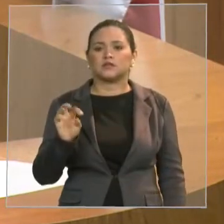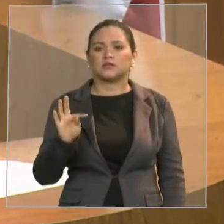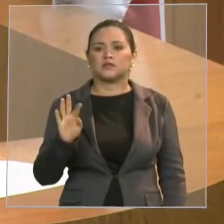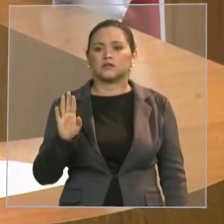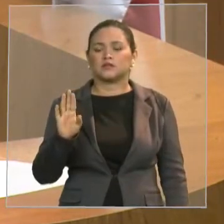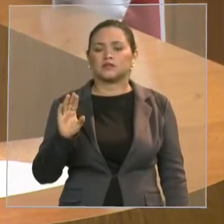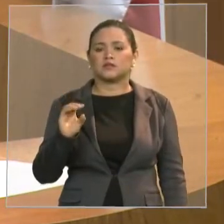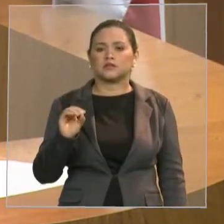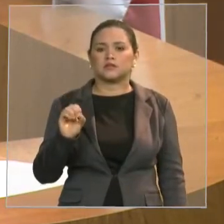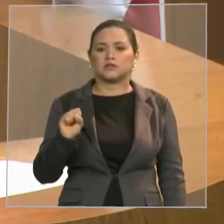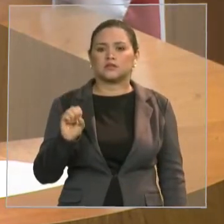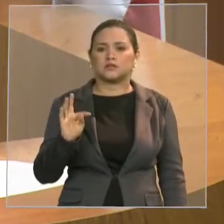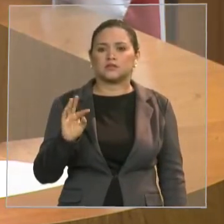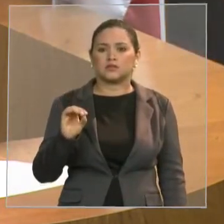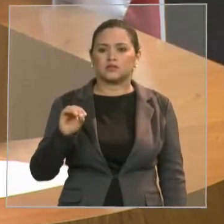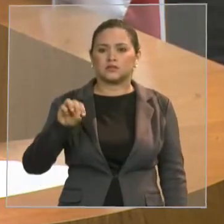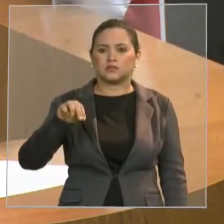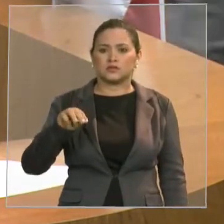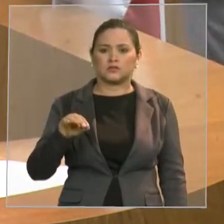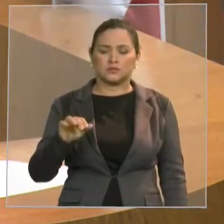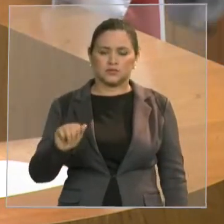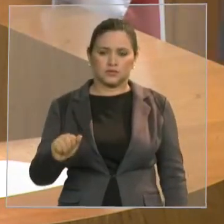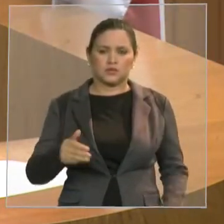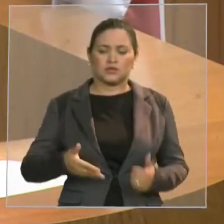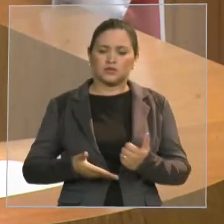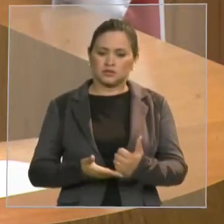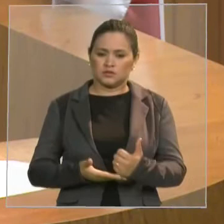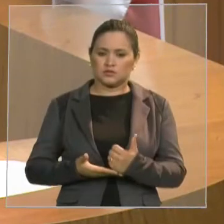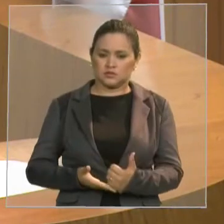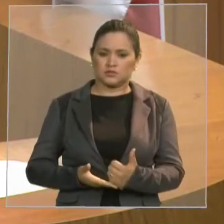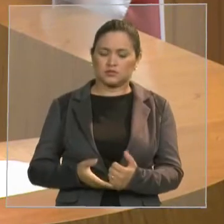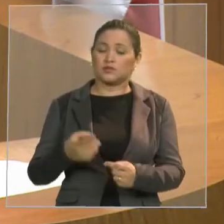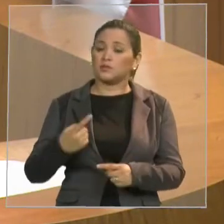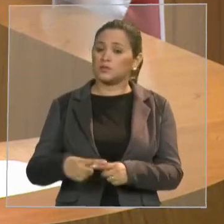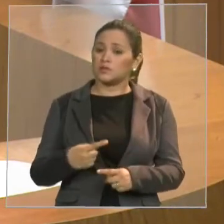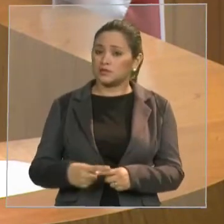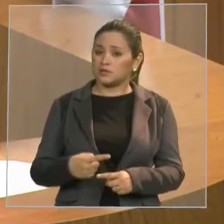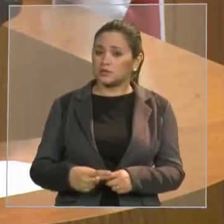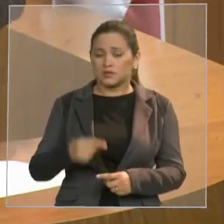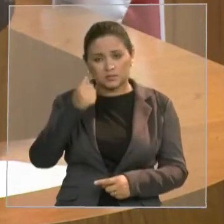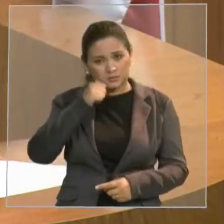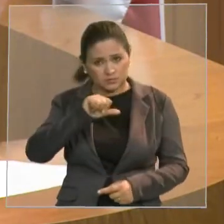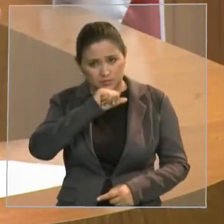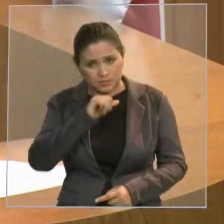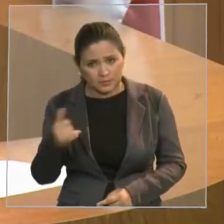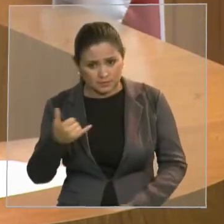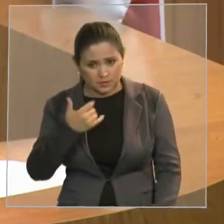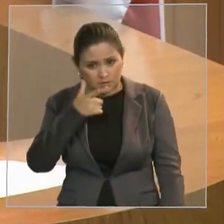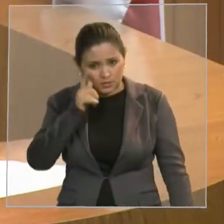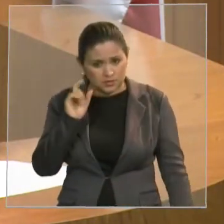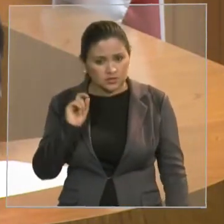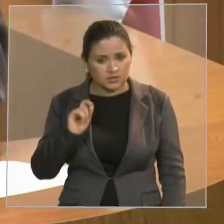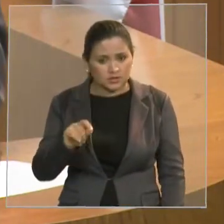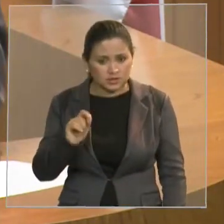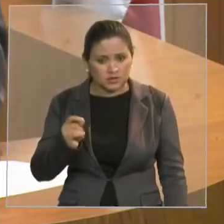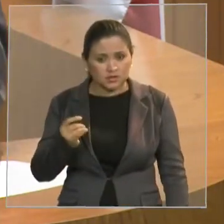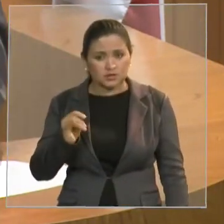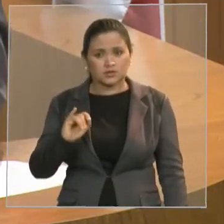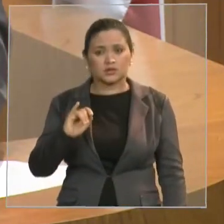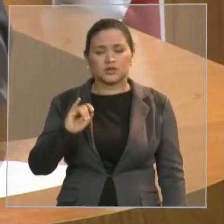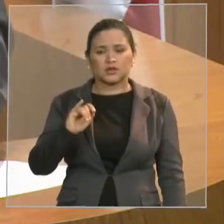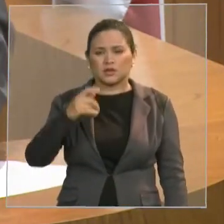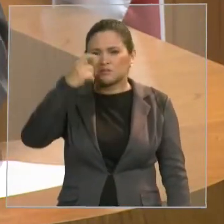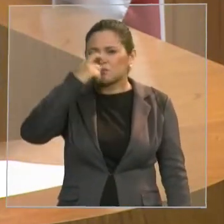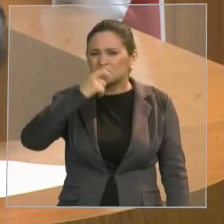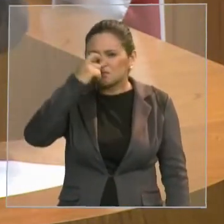gastrostomia, para ajudar, porque, segundo a mãe, inclusive, me falou ontem, que se a criança não estiver gripada, ela consegue se